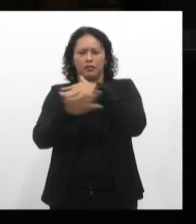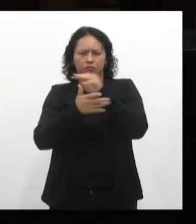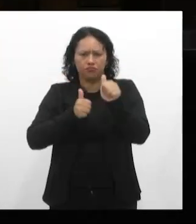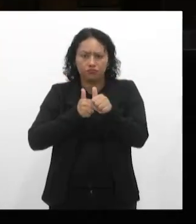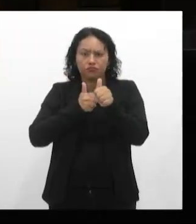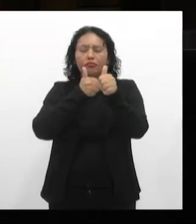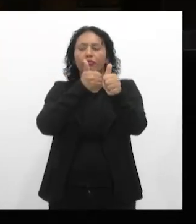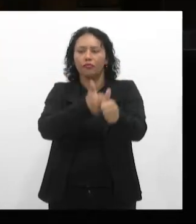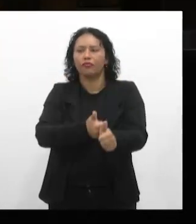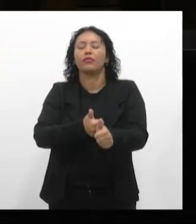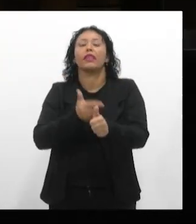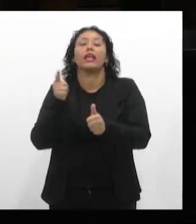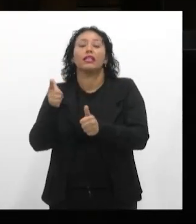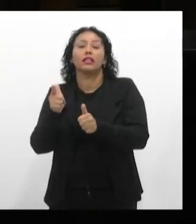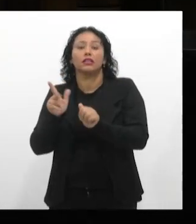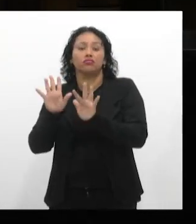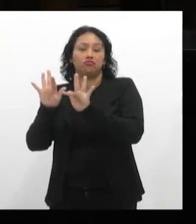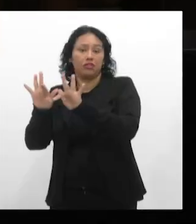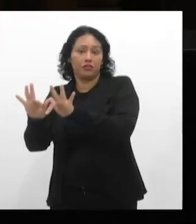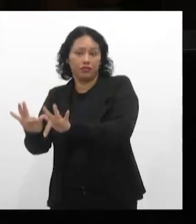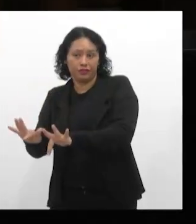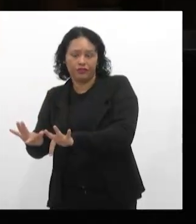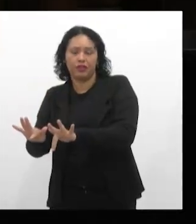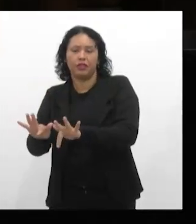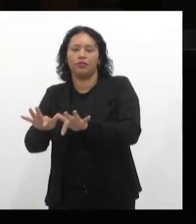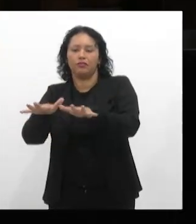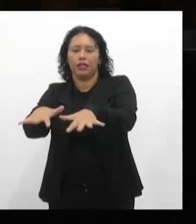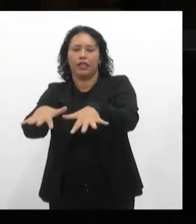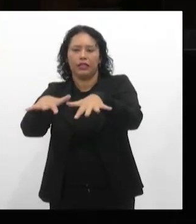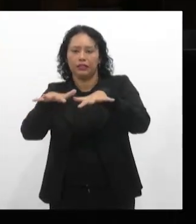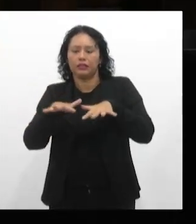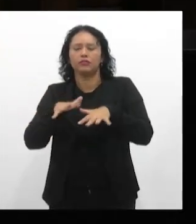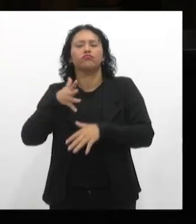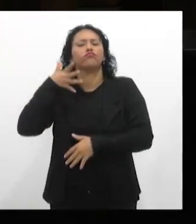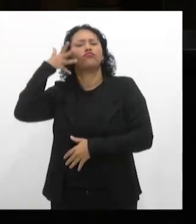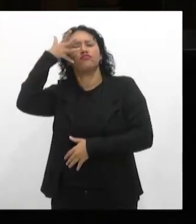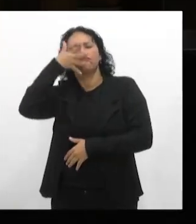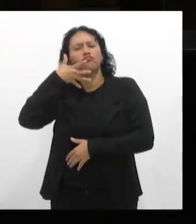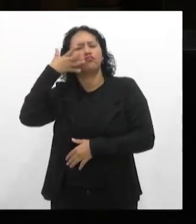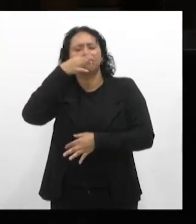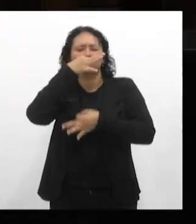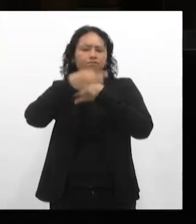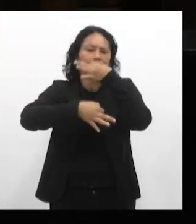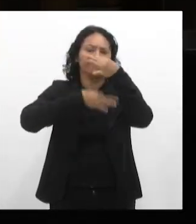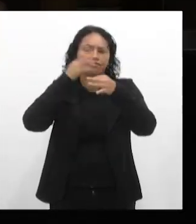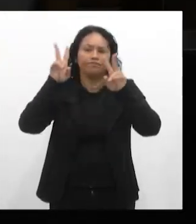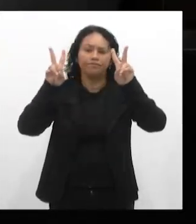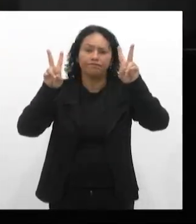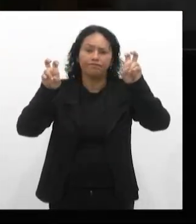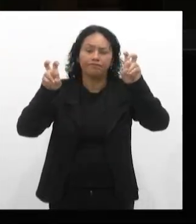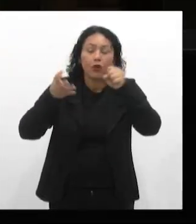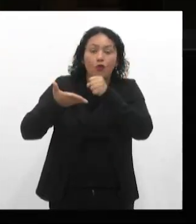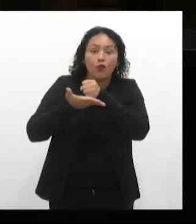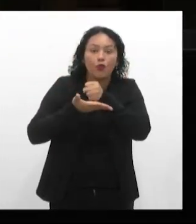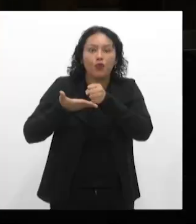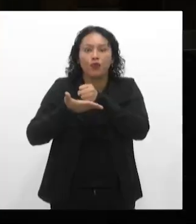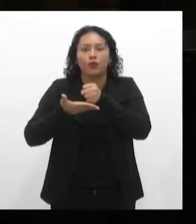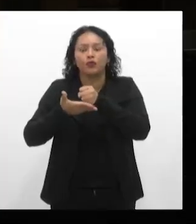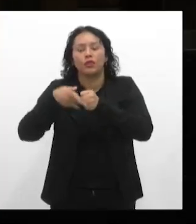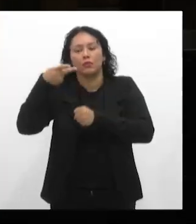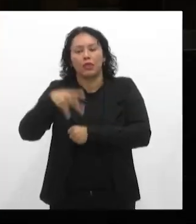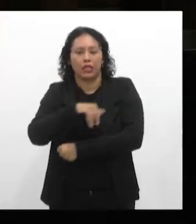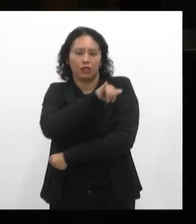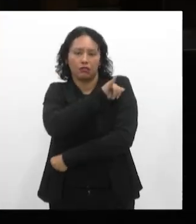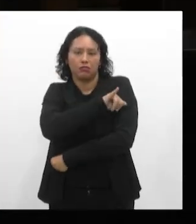nesse expediente final a essa tribuna para falar a respeito de um tema que é fundamental para o Estado do Rio